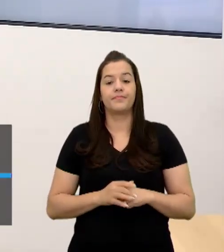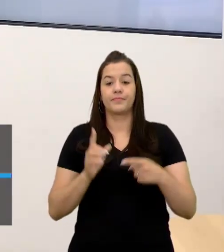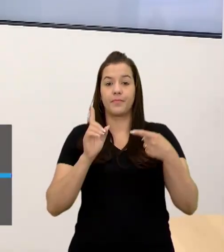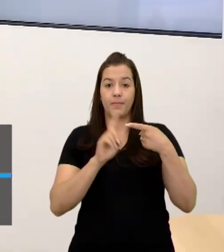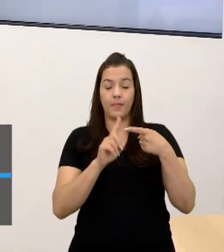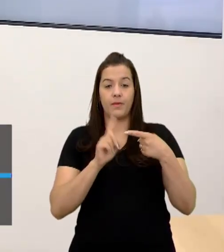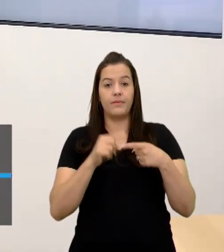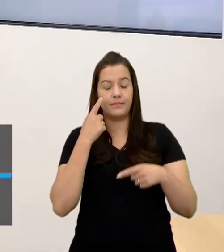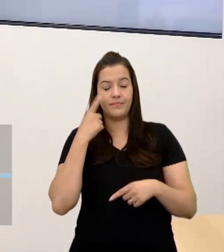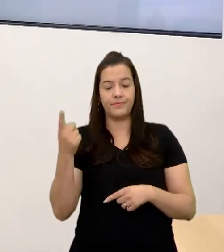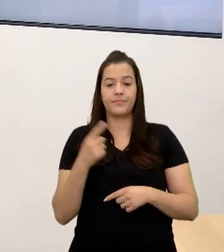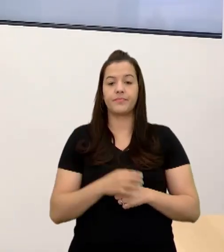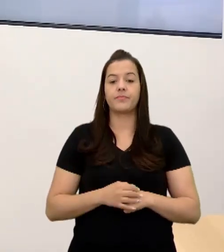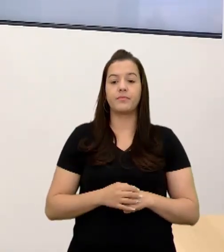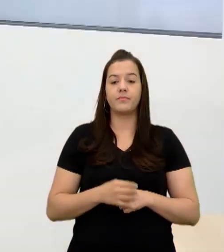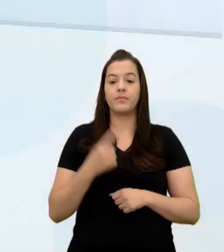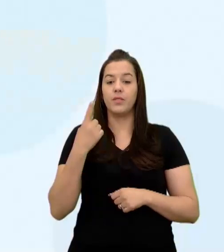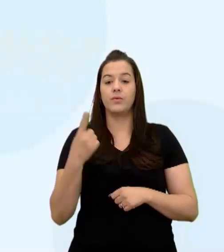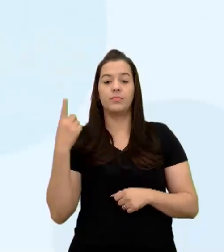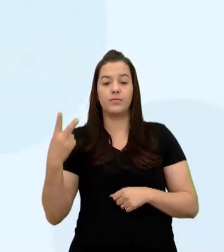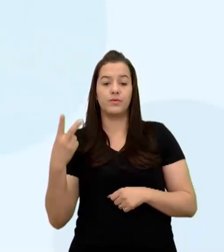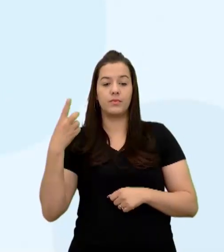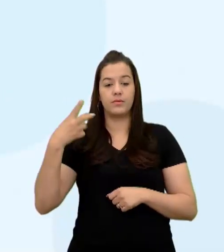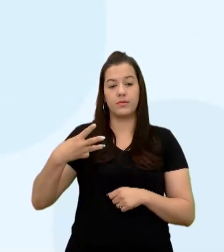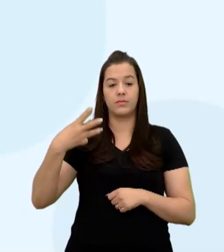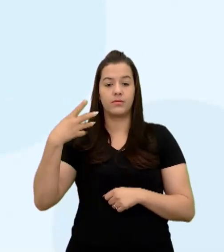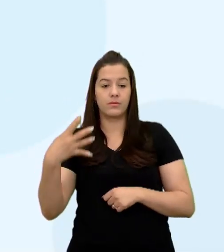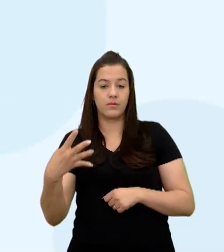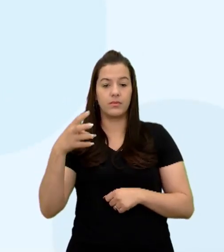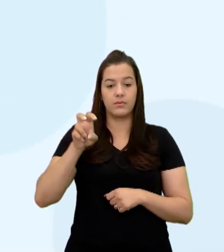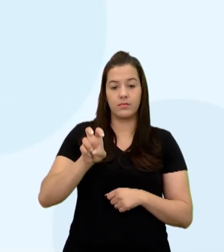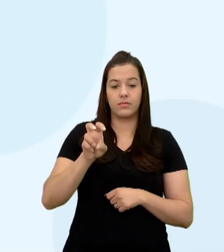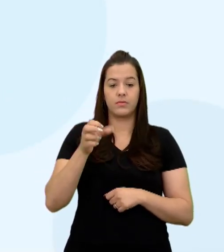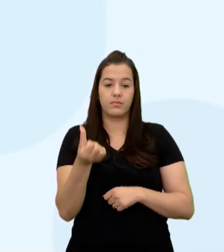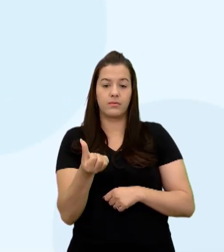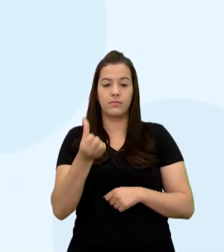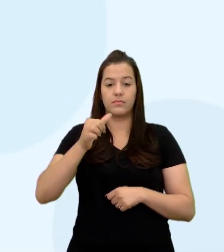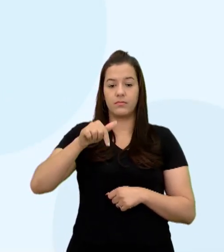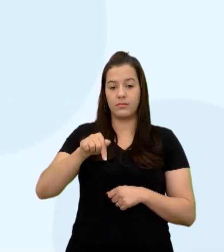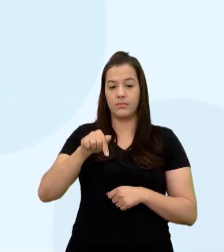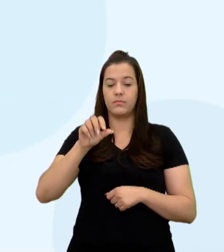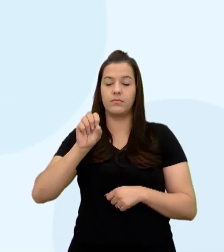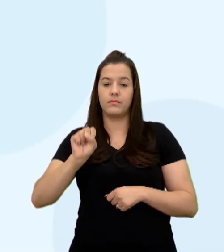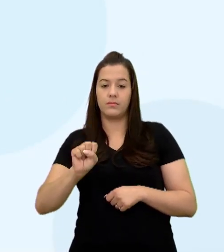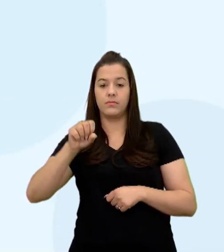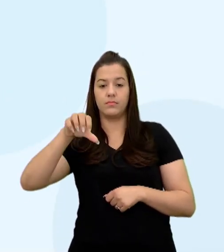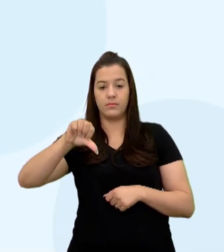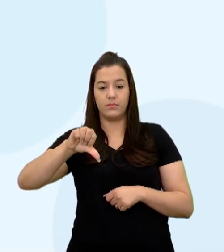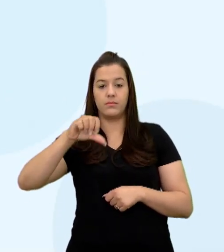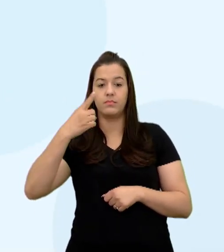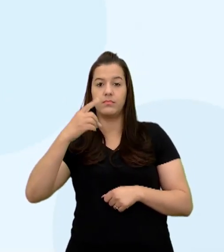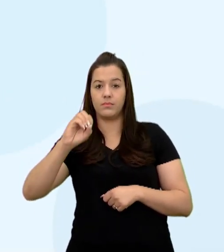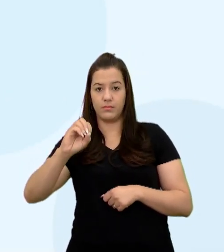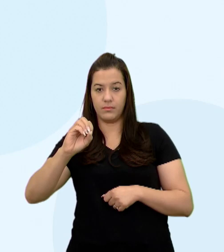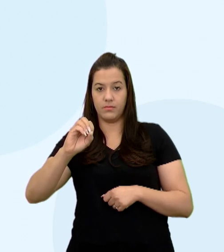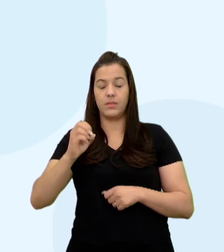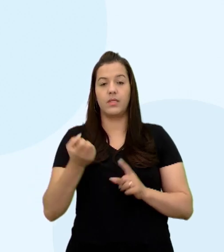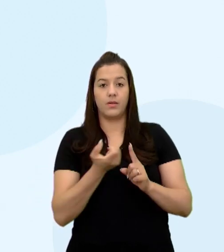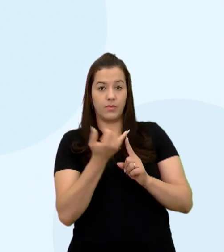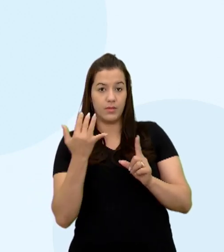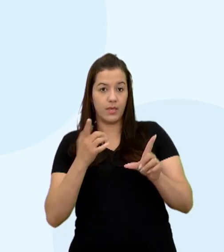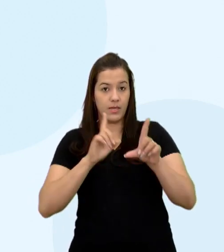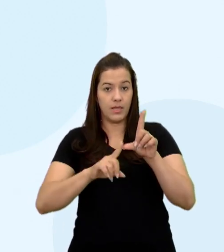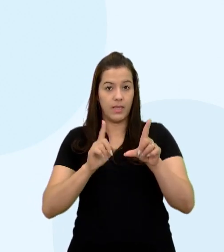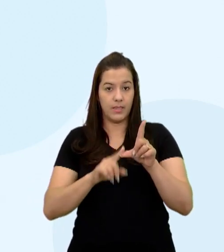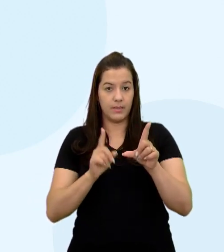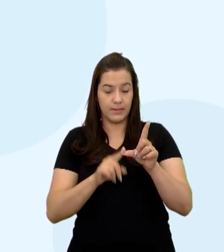contar por aqui mesmo. Olha lá. 1, 2, 3, 4, 5, 6, 7, 8, 9, 10.